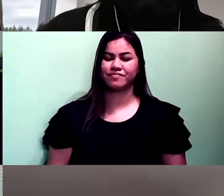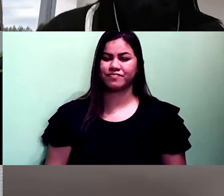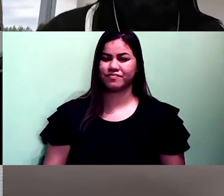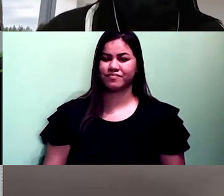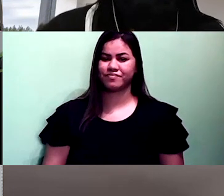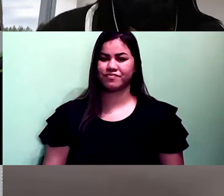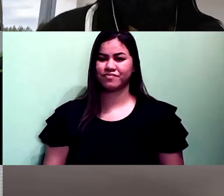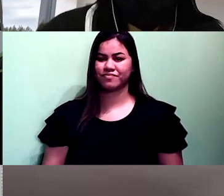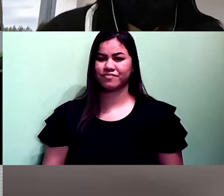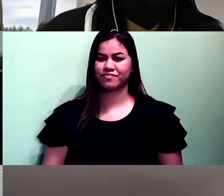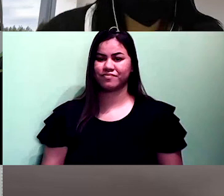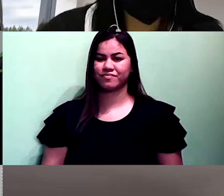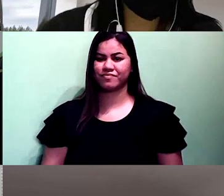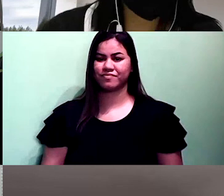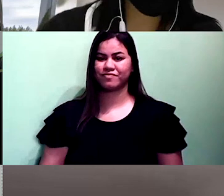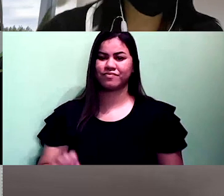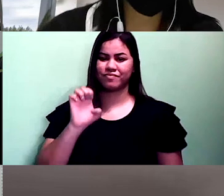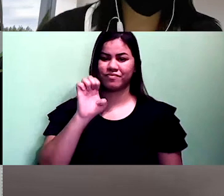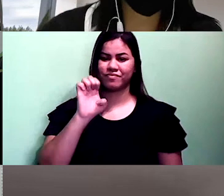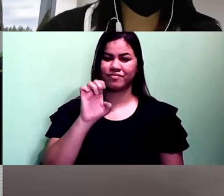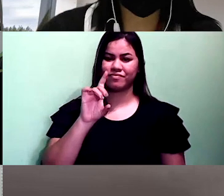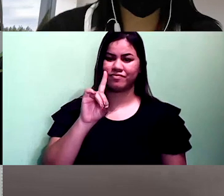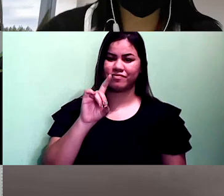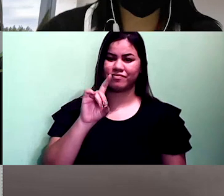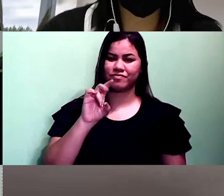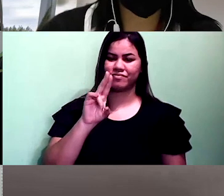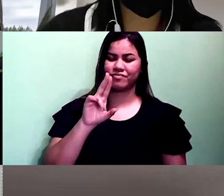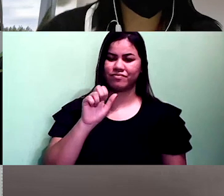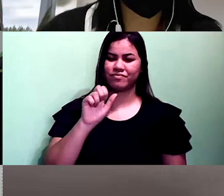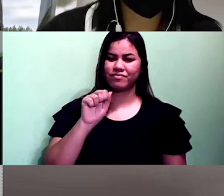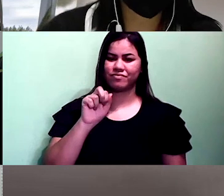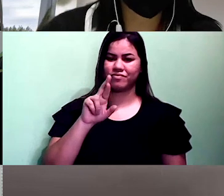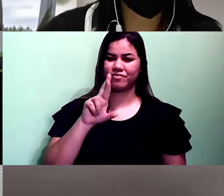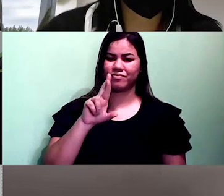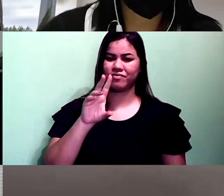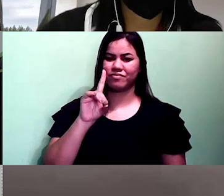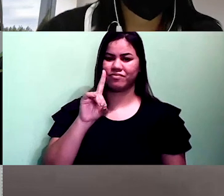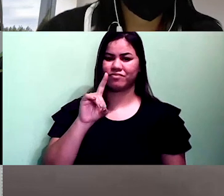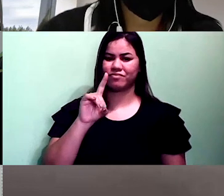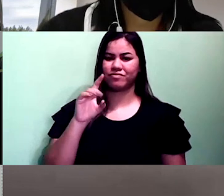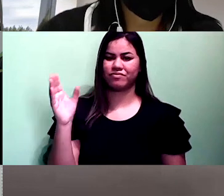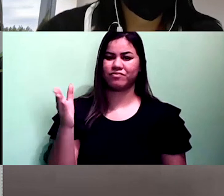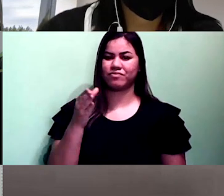Número 23, Eduardo Marques da Cruz.